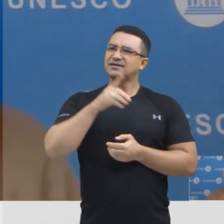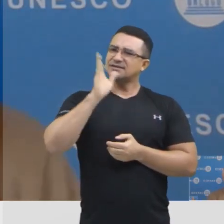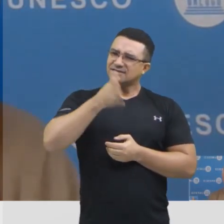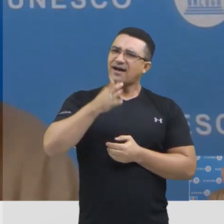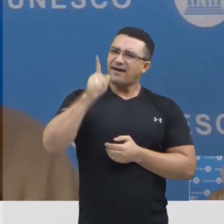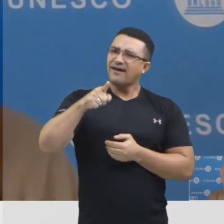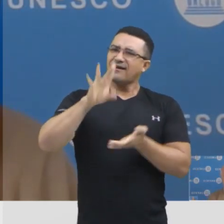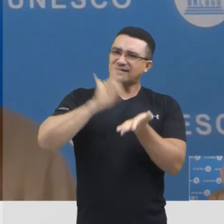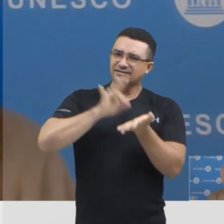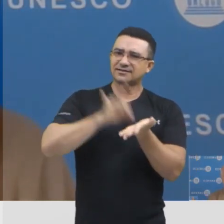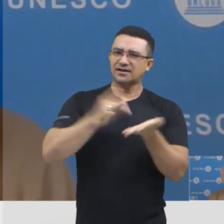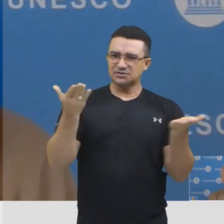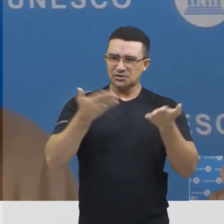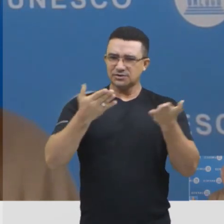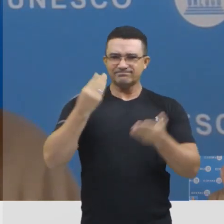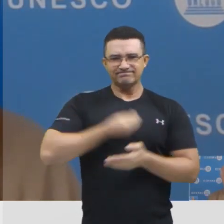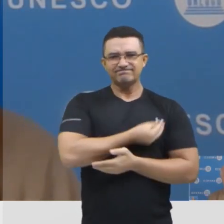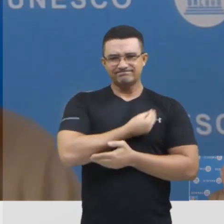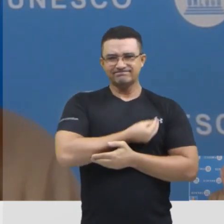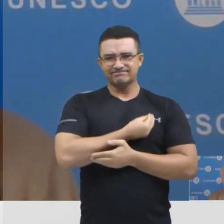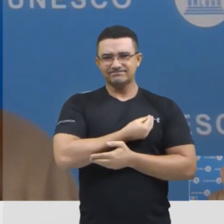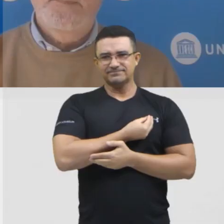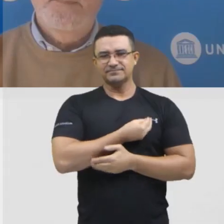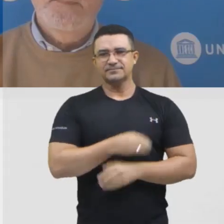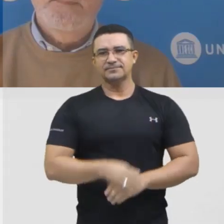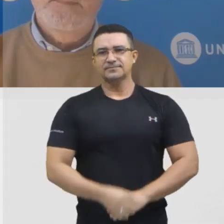concreta hoje das nossas vidas.